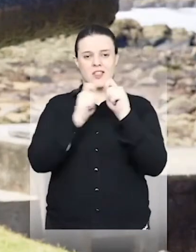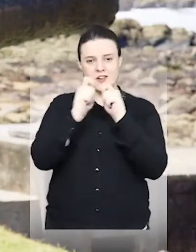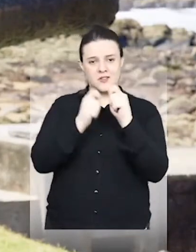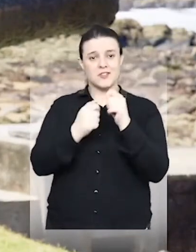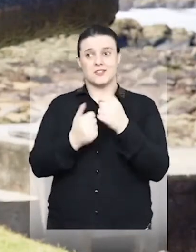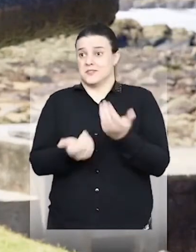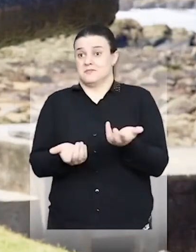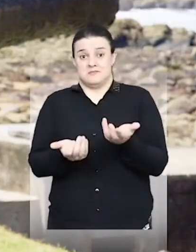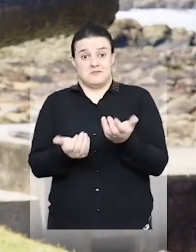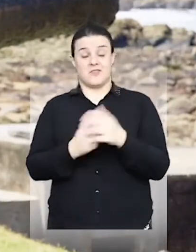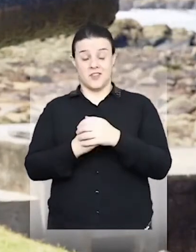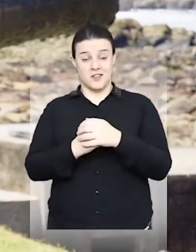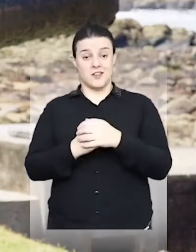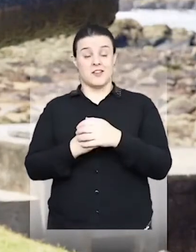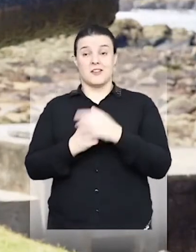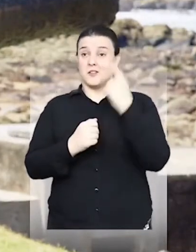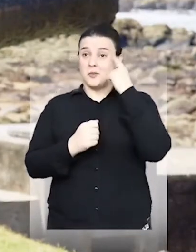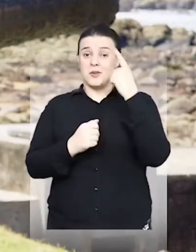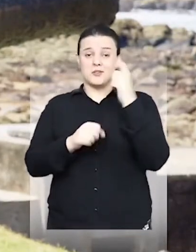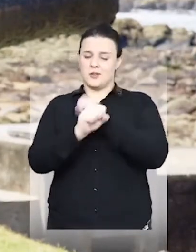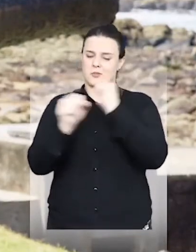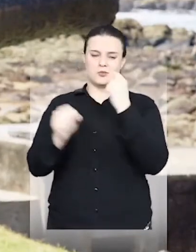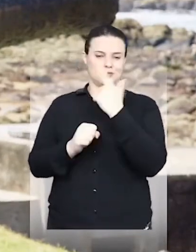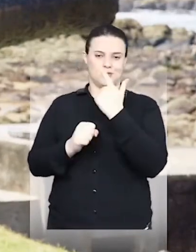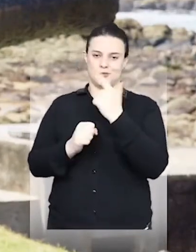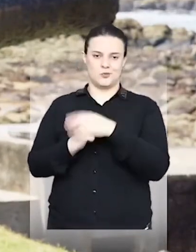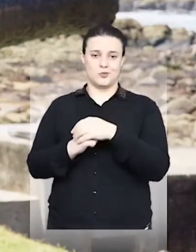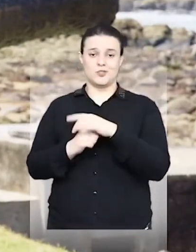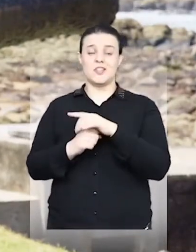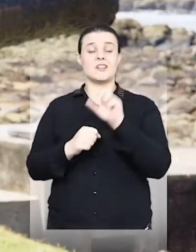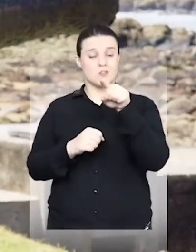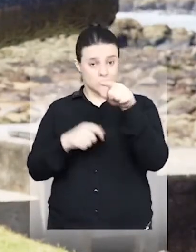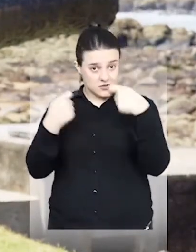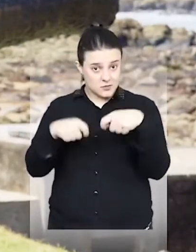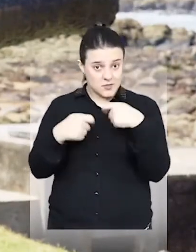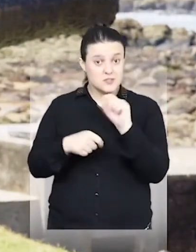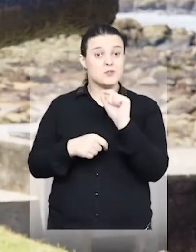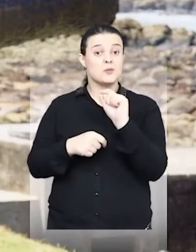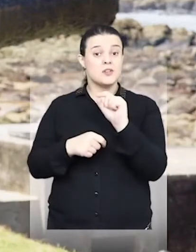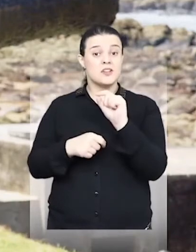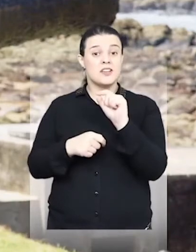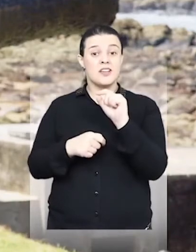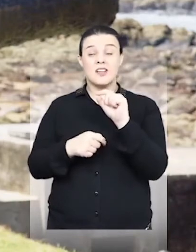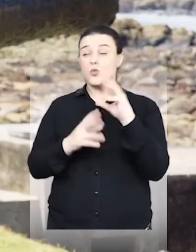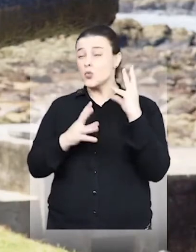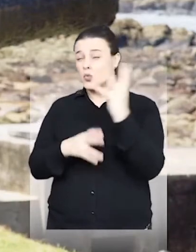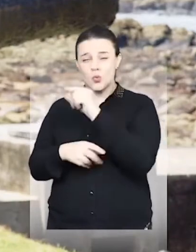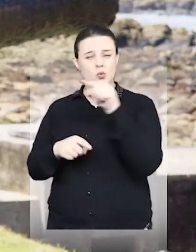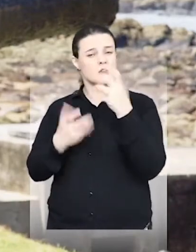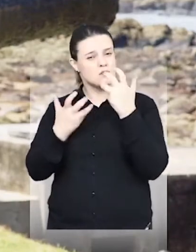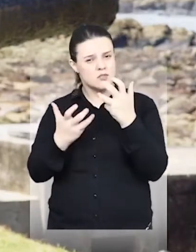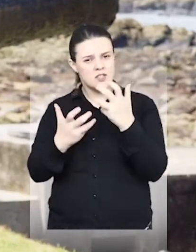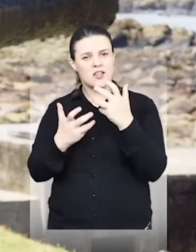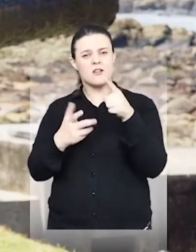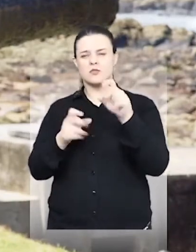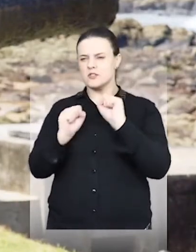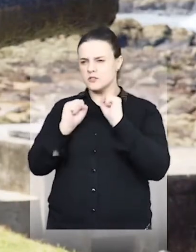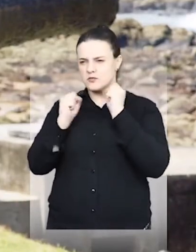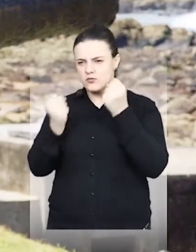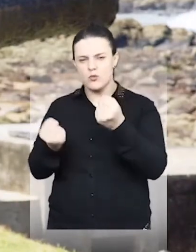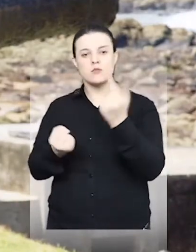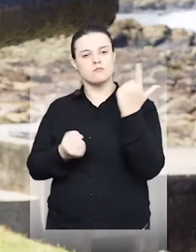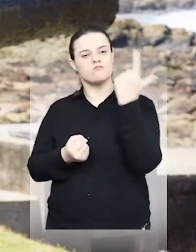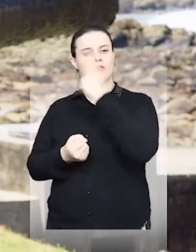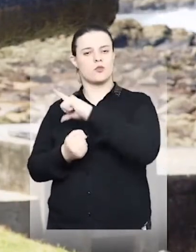dando uma entrevista. Então eu acho que não existe impossível. Basta tudo que você quer na sua vida, você pode